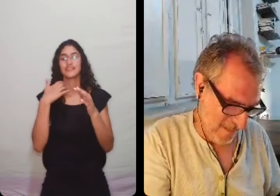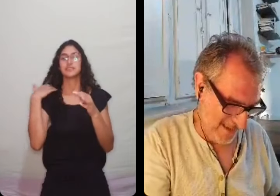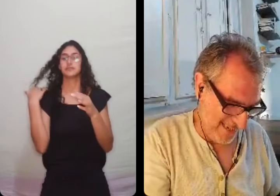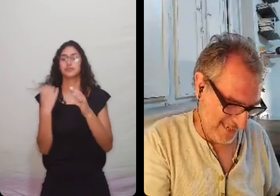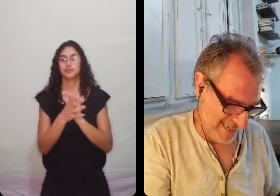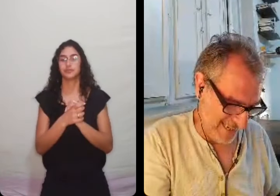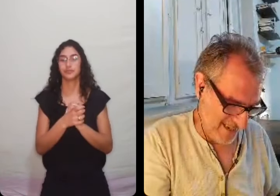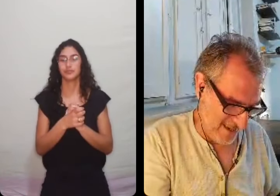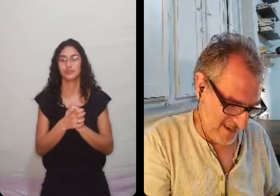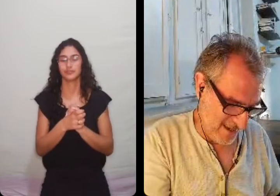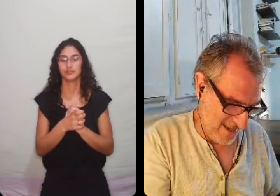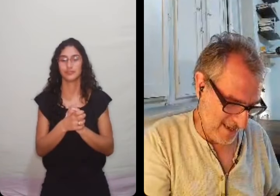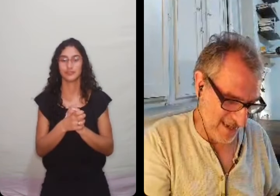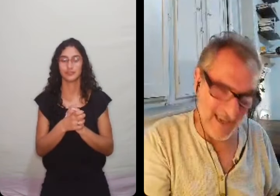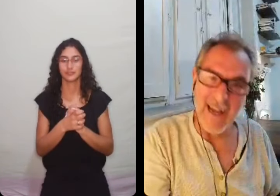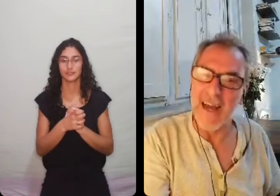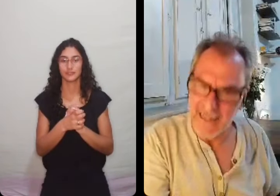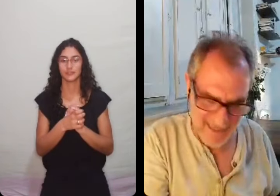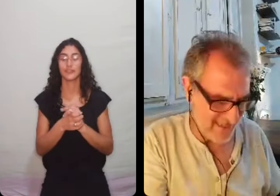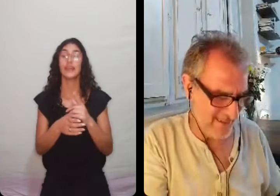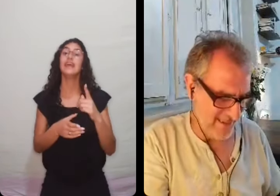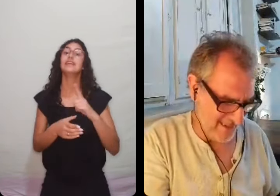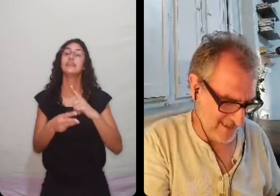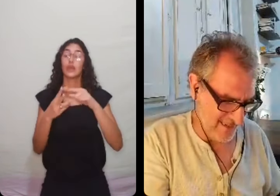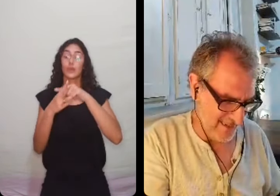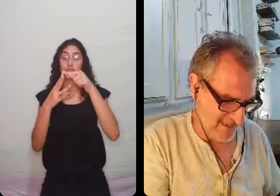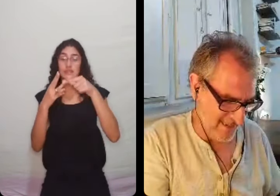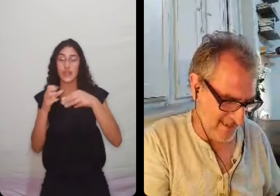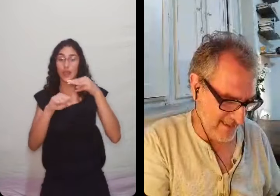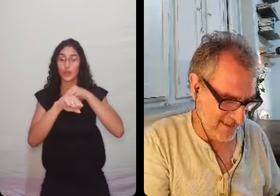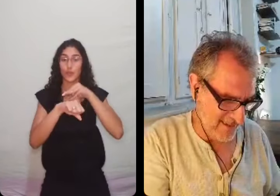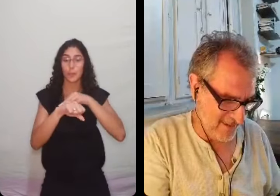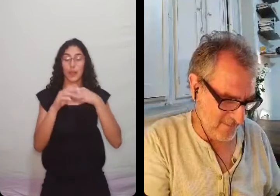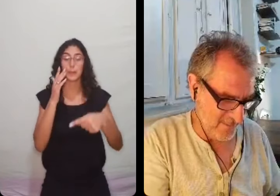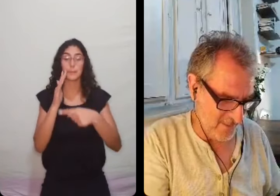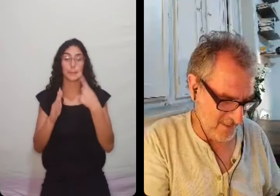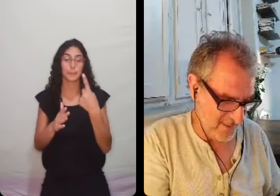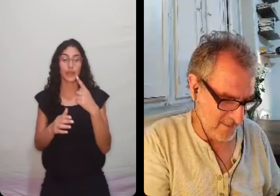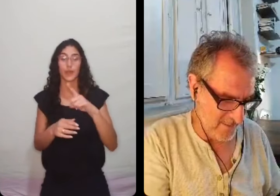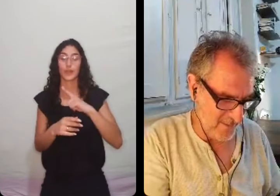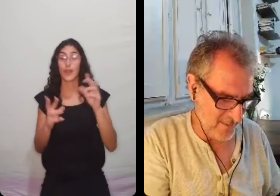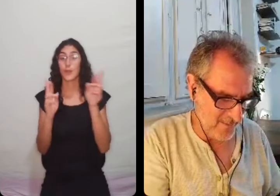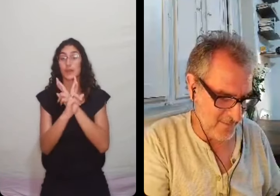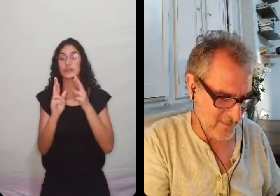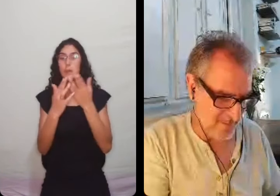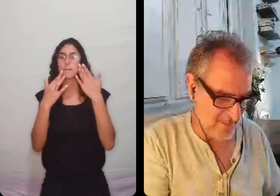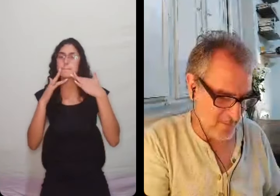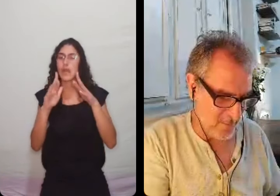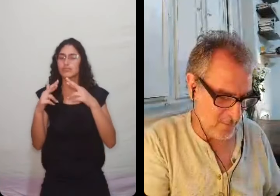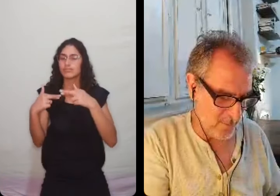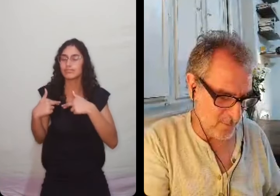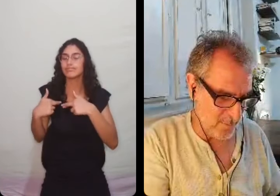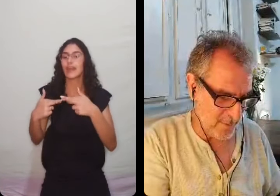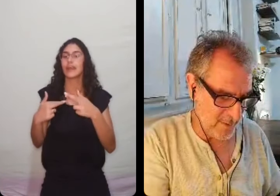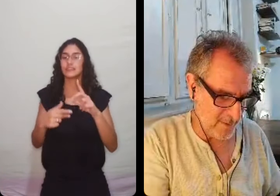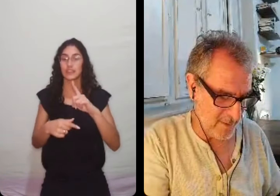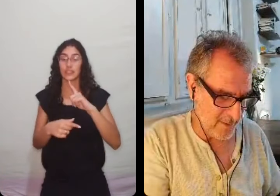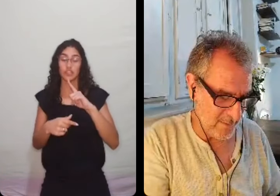Então, tá, vou falar. Tem esses três momentos que, primeiro, tem uma relação mais romântica e talvez mais